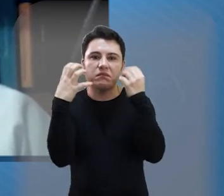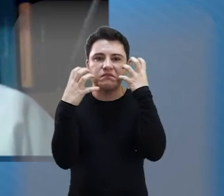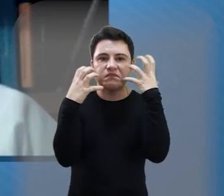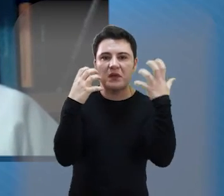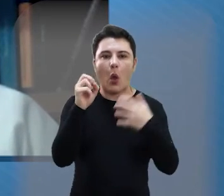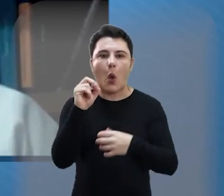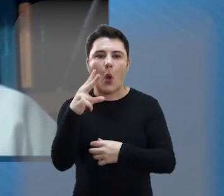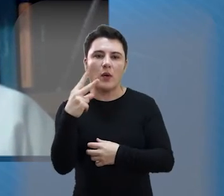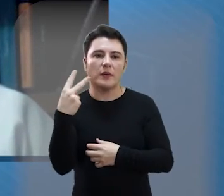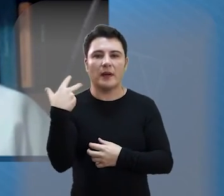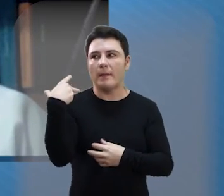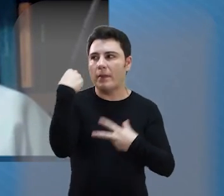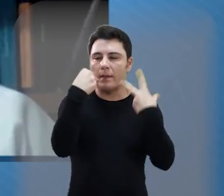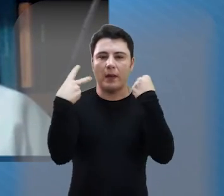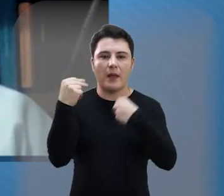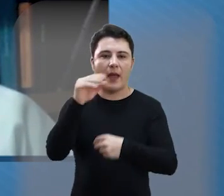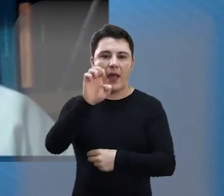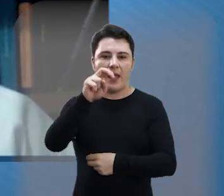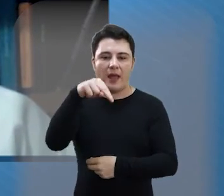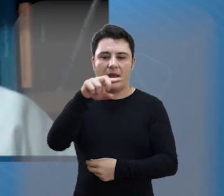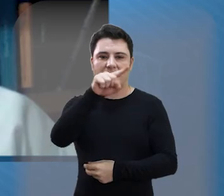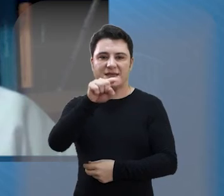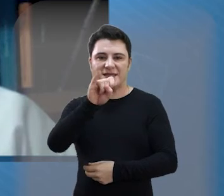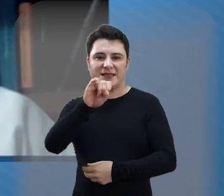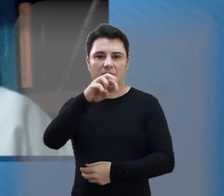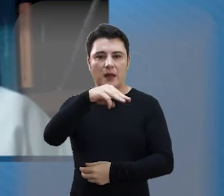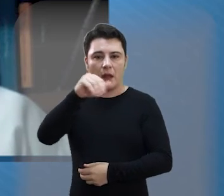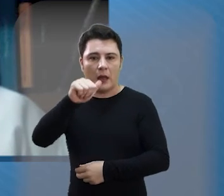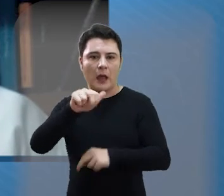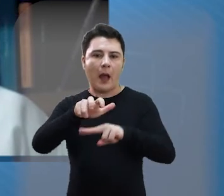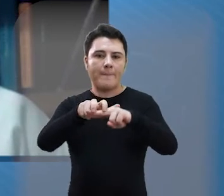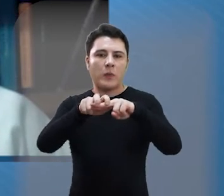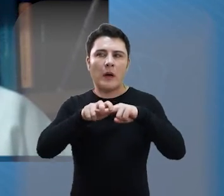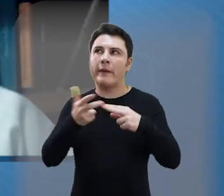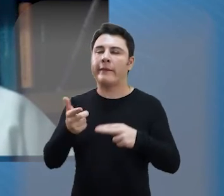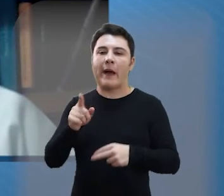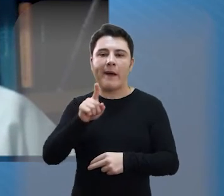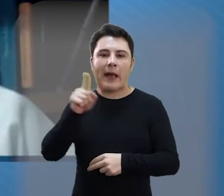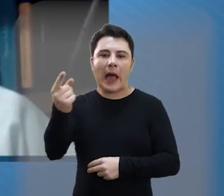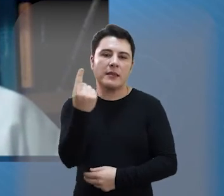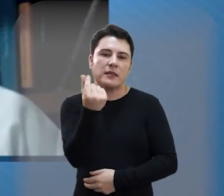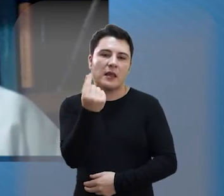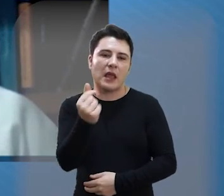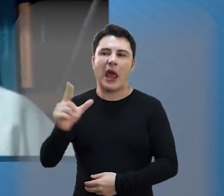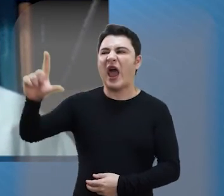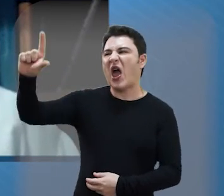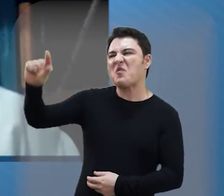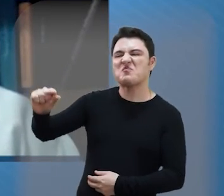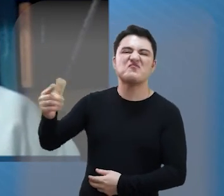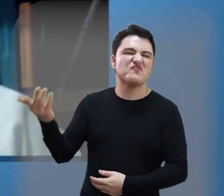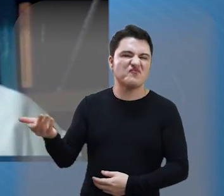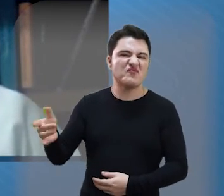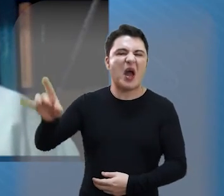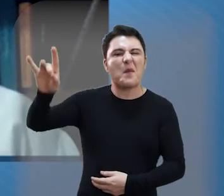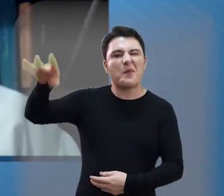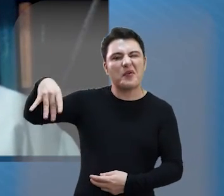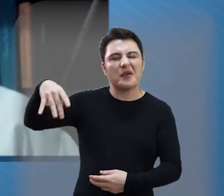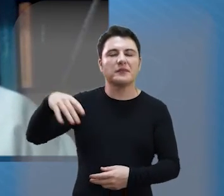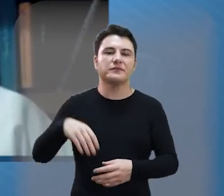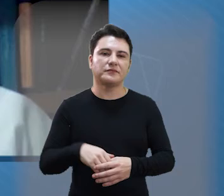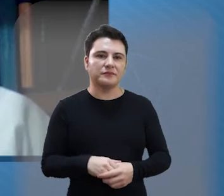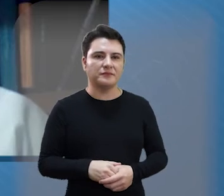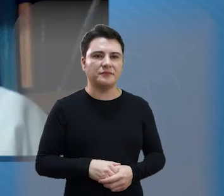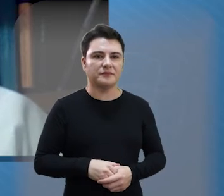direto, aplicações de coisas no rosto, aplicações preenchedores. Eu fui fazer uma enzima porque lá